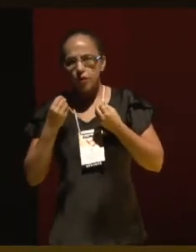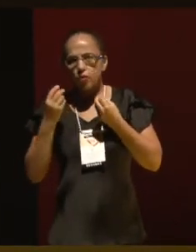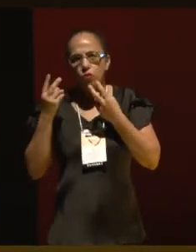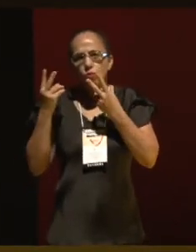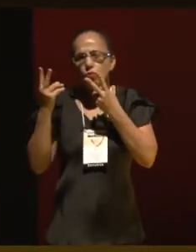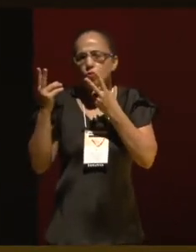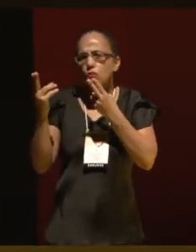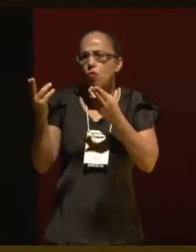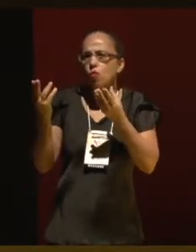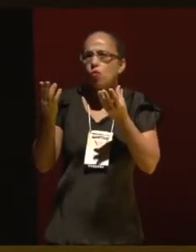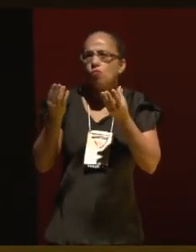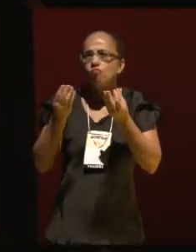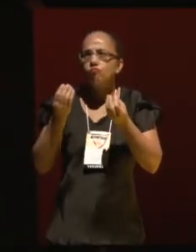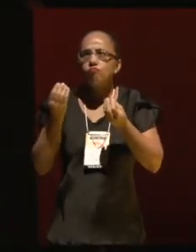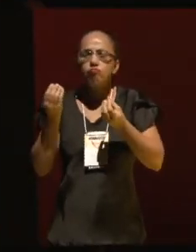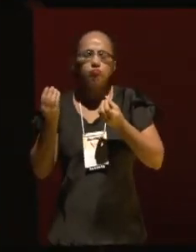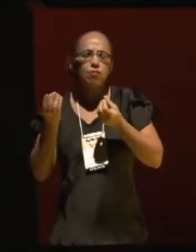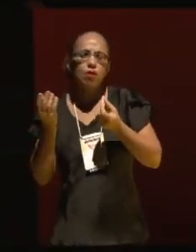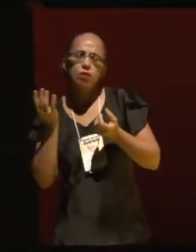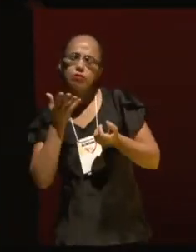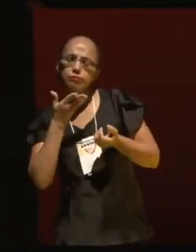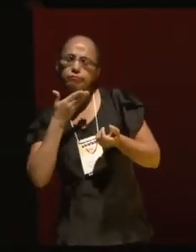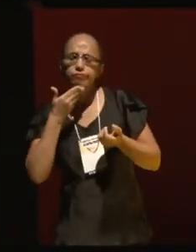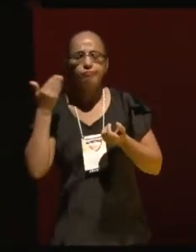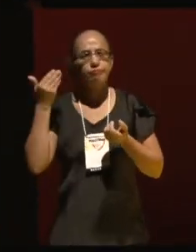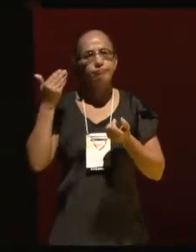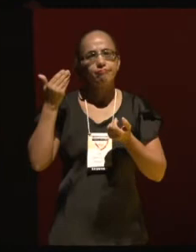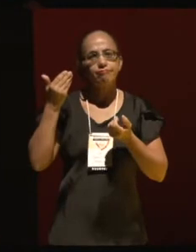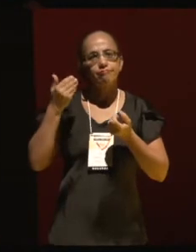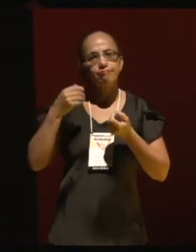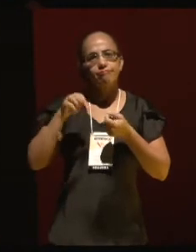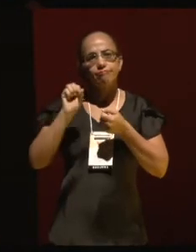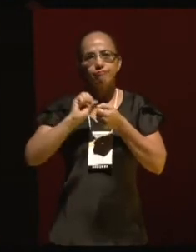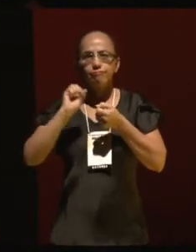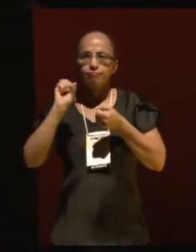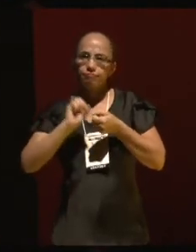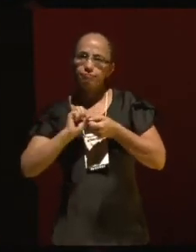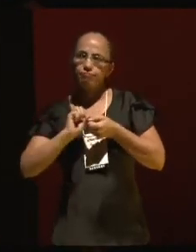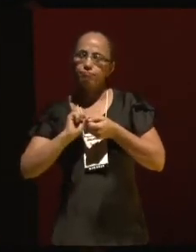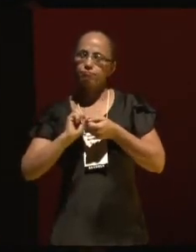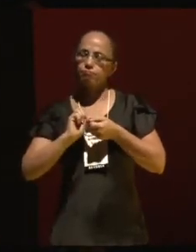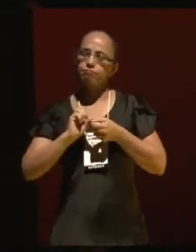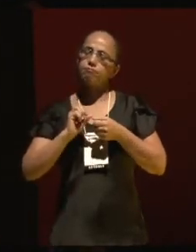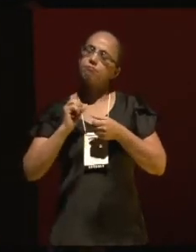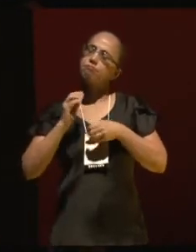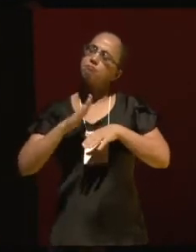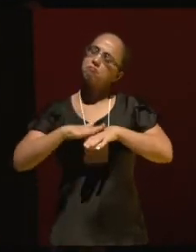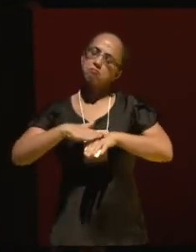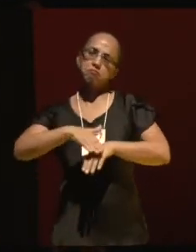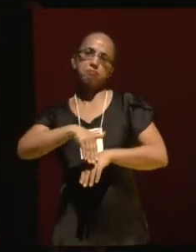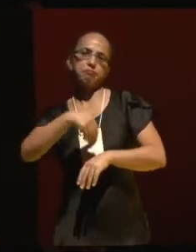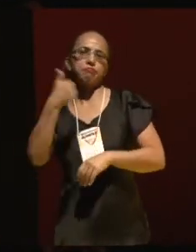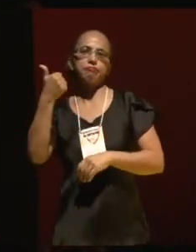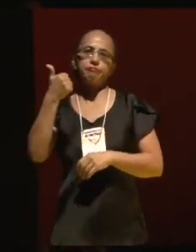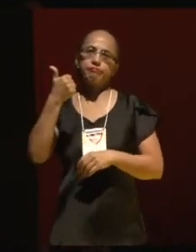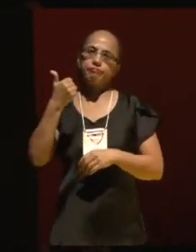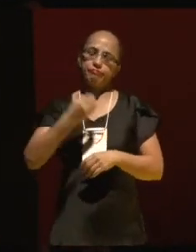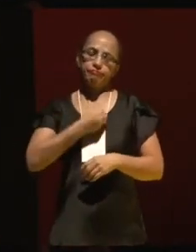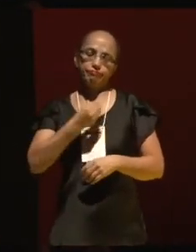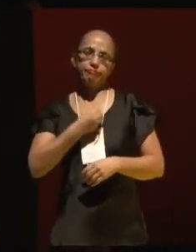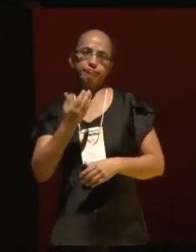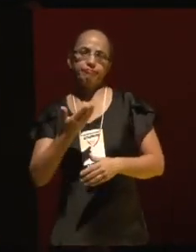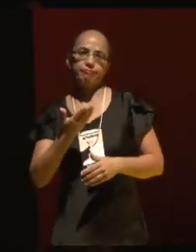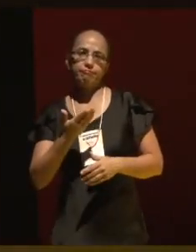com aquelas qualidades para fazer nossa vida melhor, para atingir